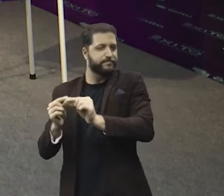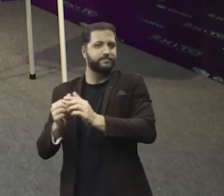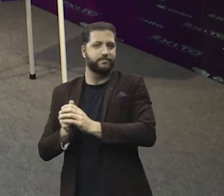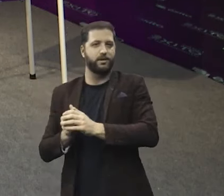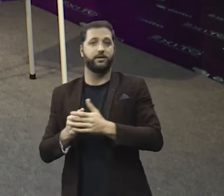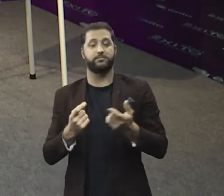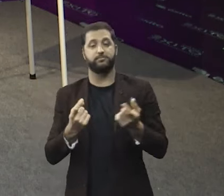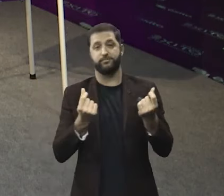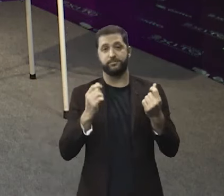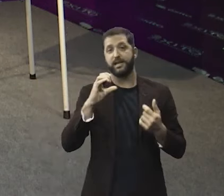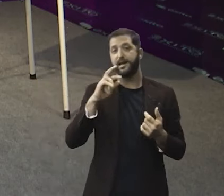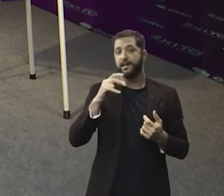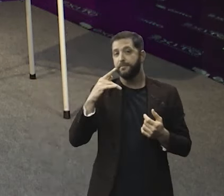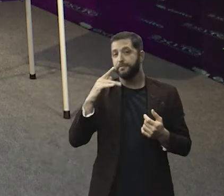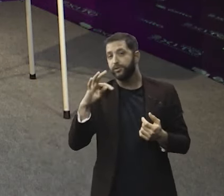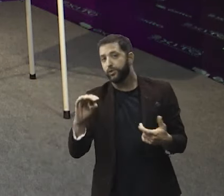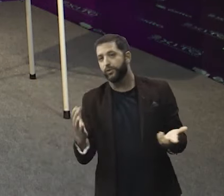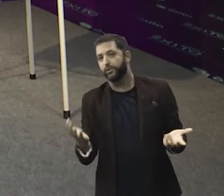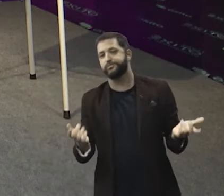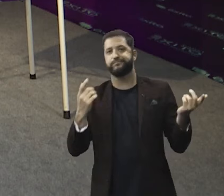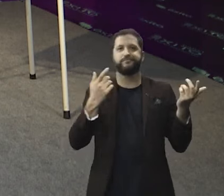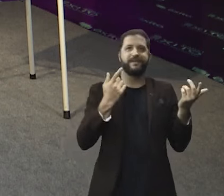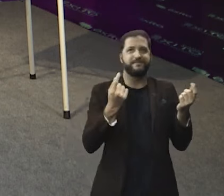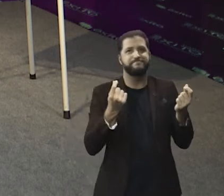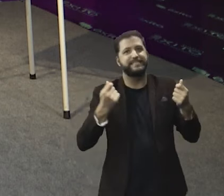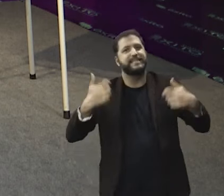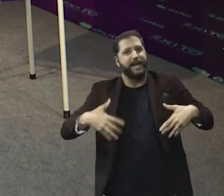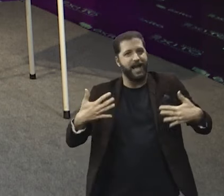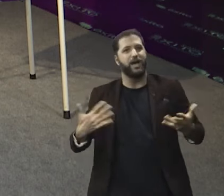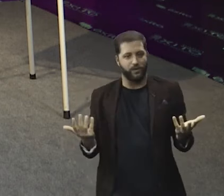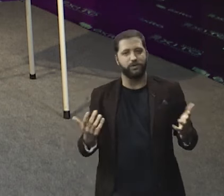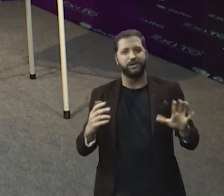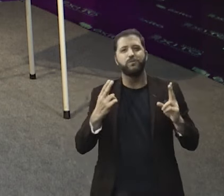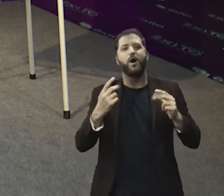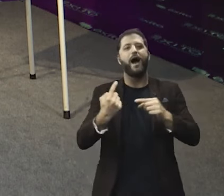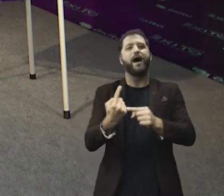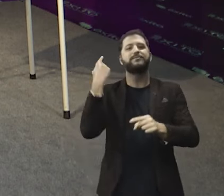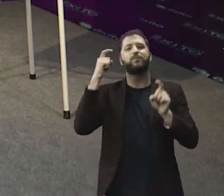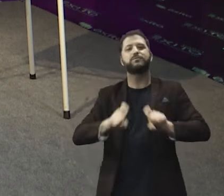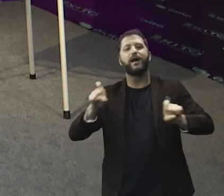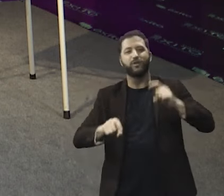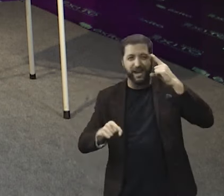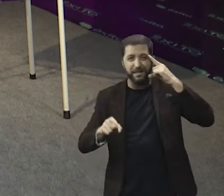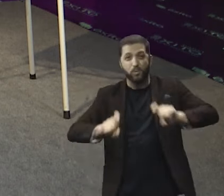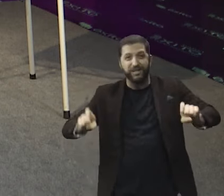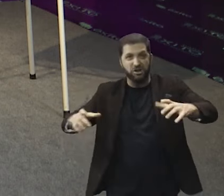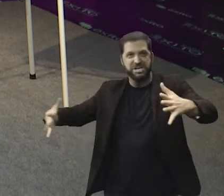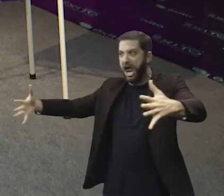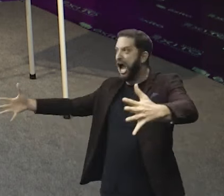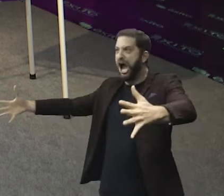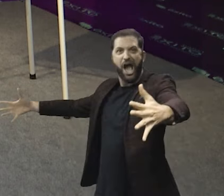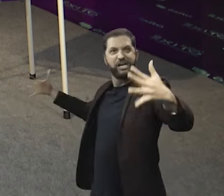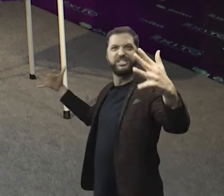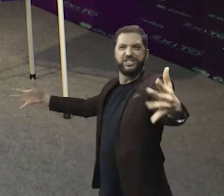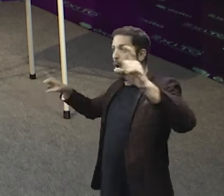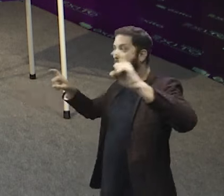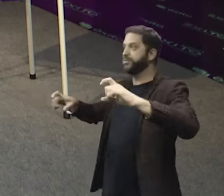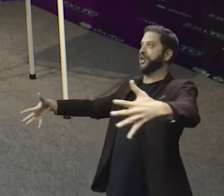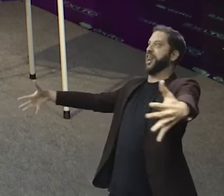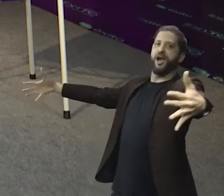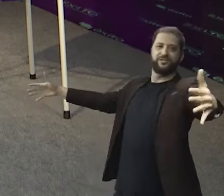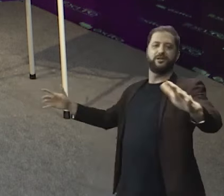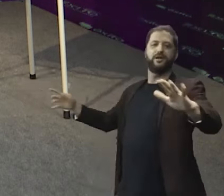outra classe só que é que nem o computador quando ele chegou era caríssimo era aqueles tipo computador gigante e daí foi